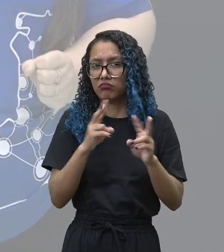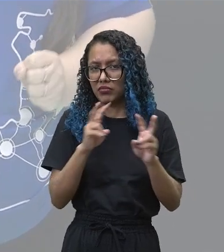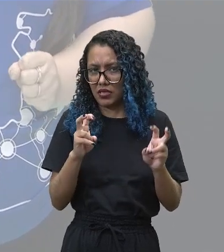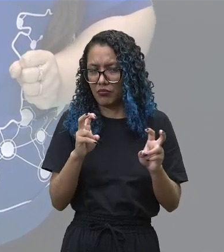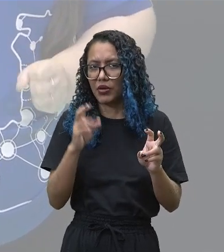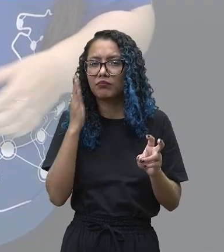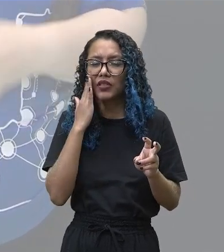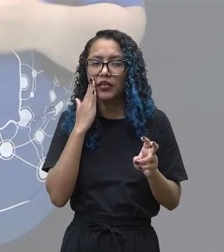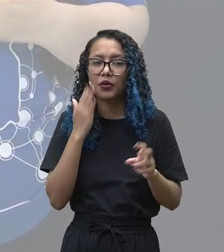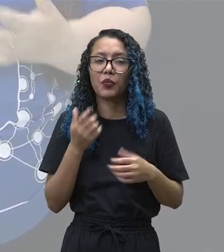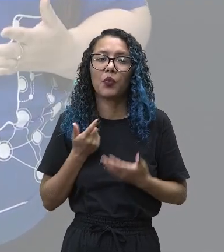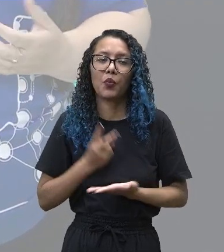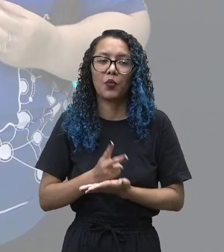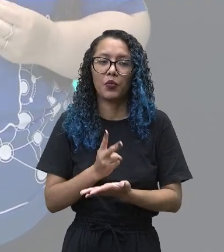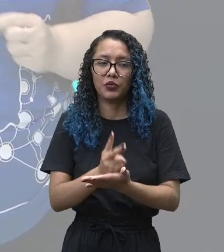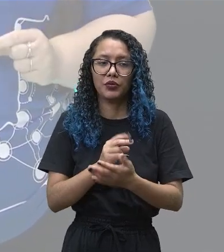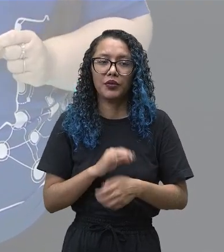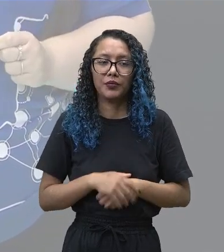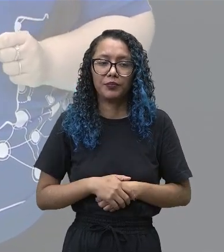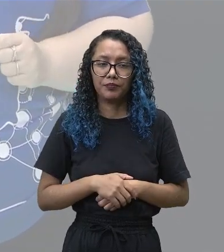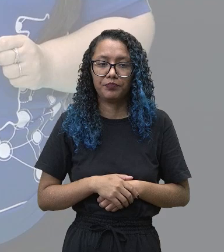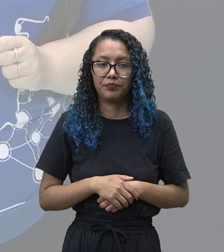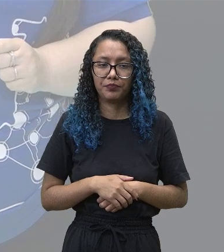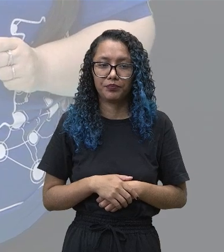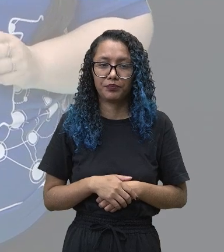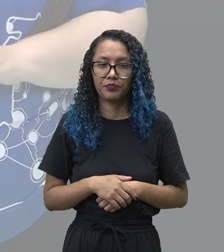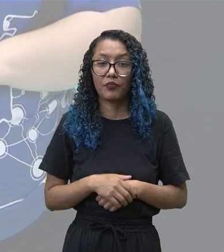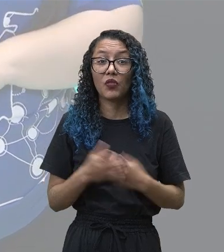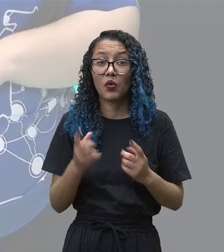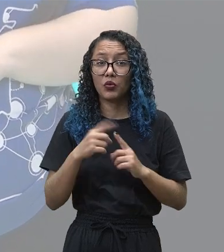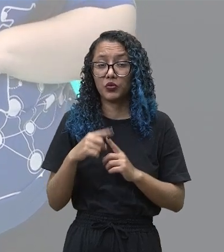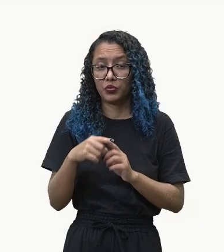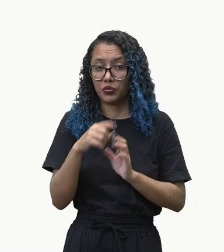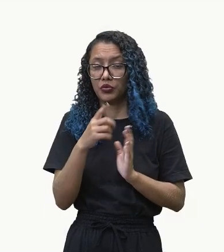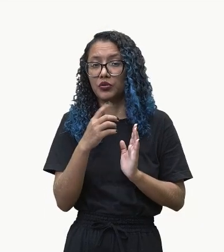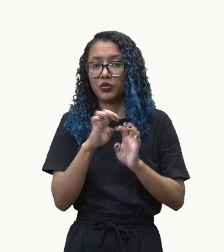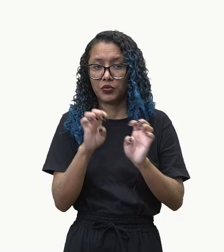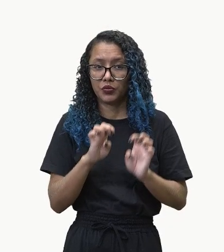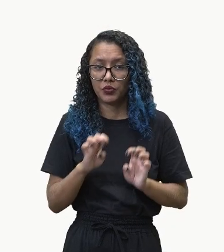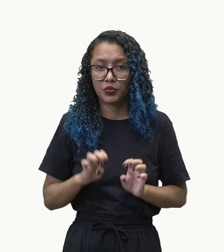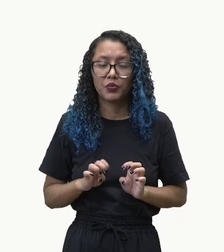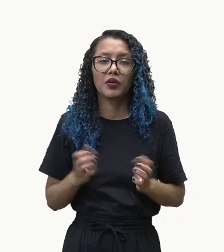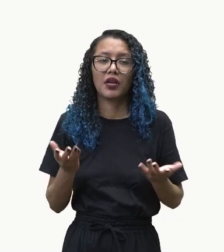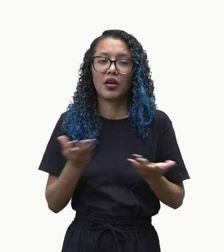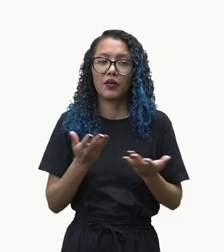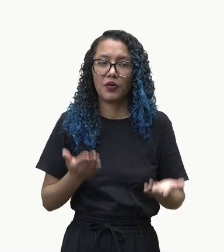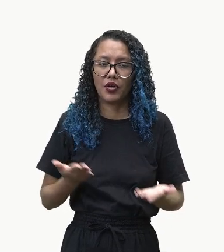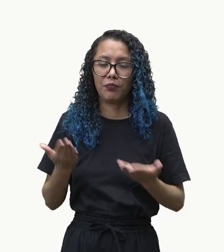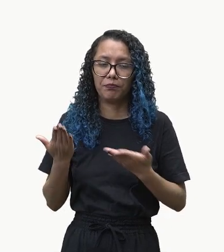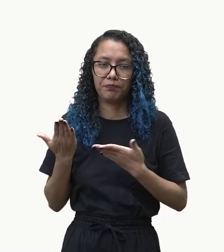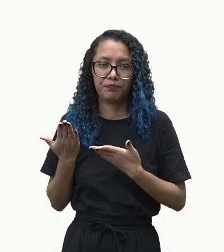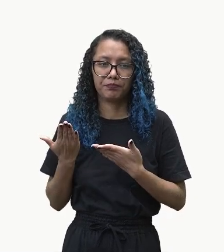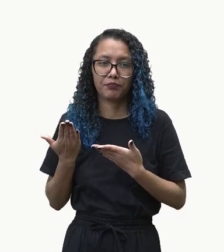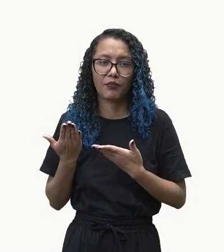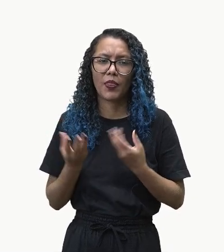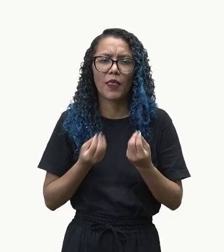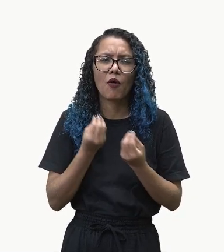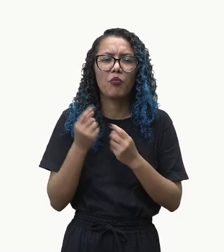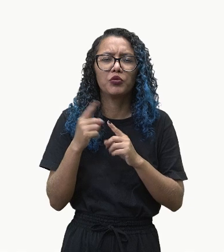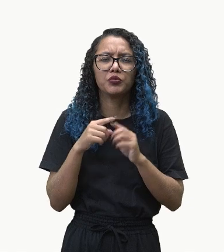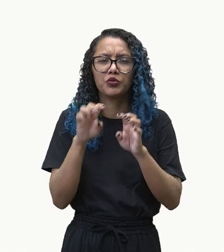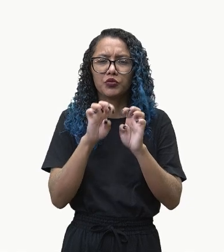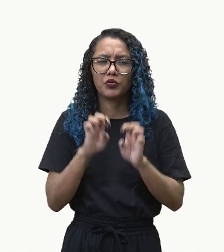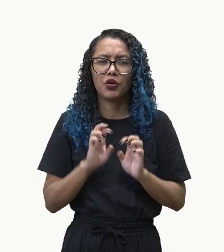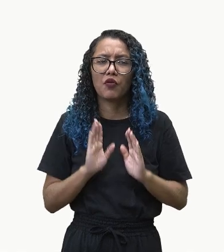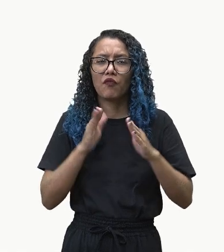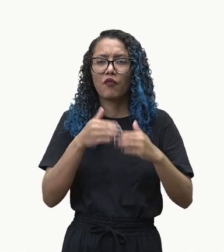Então, seguindo os tipos de estruturas que existem para um texto descriptivo